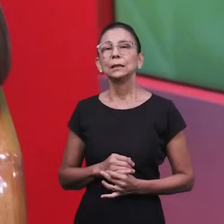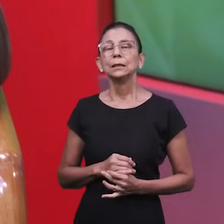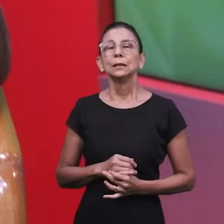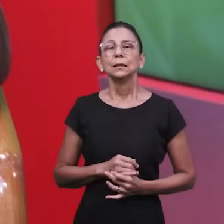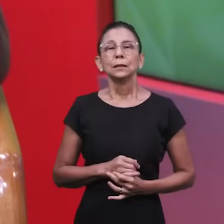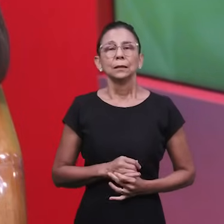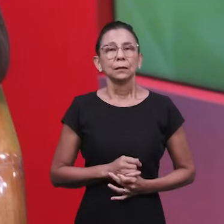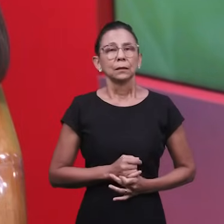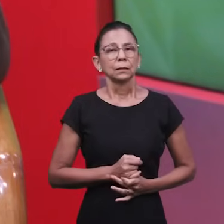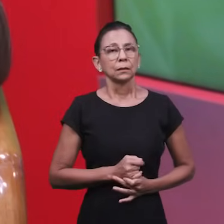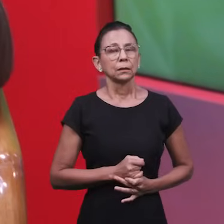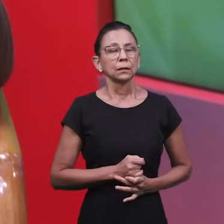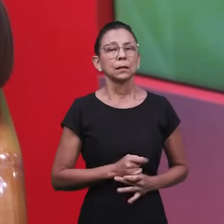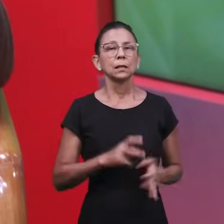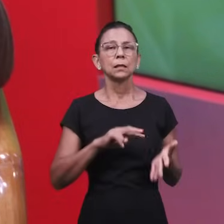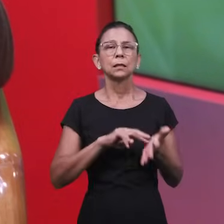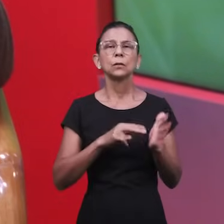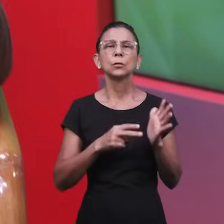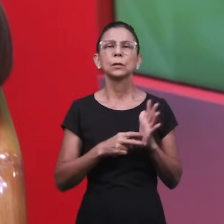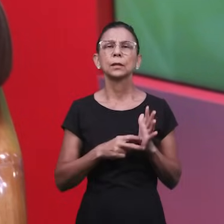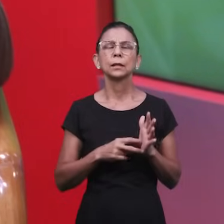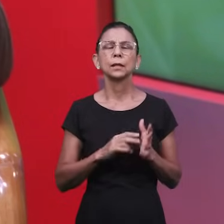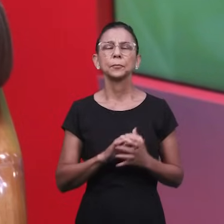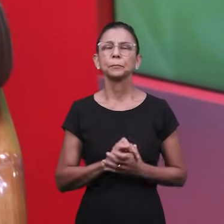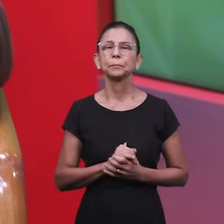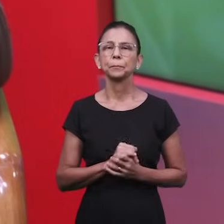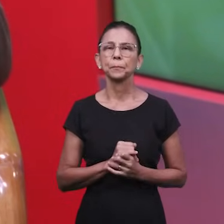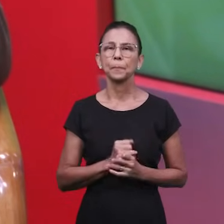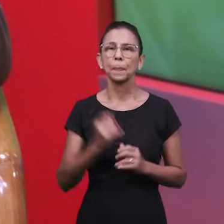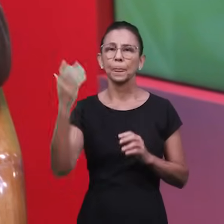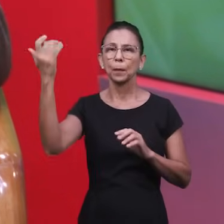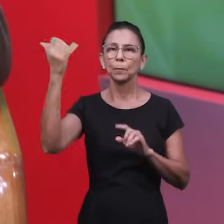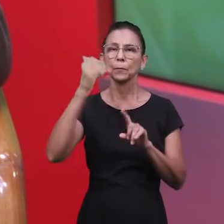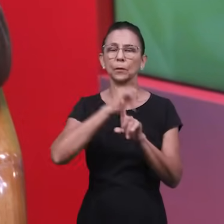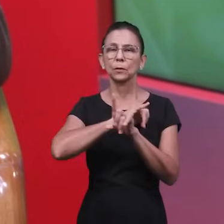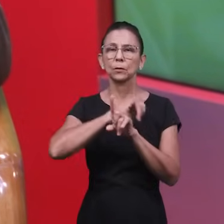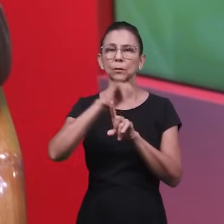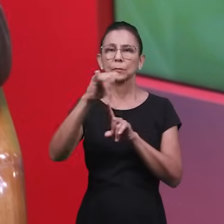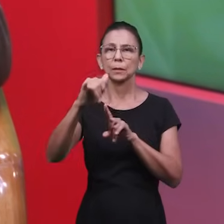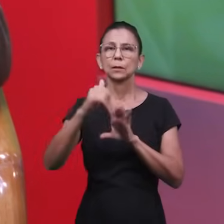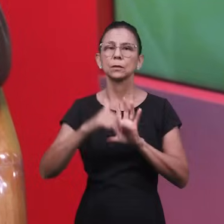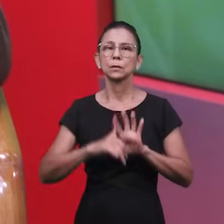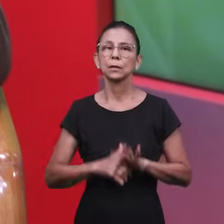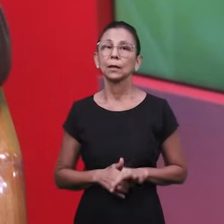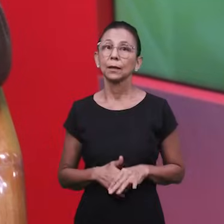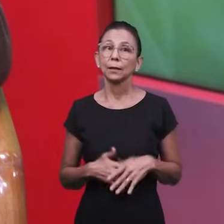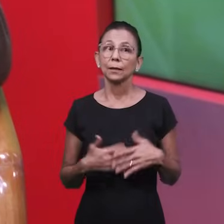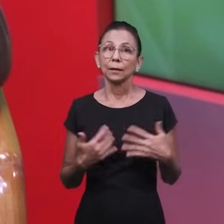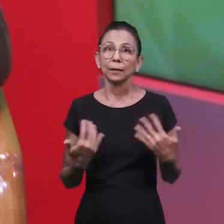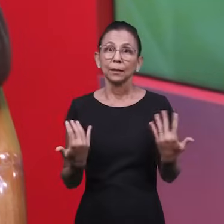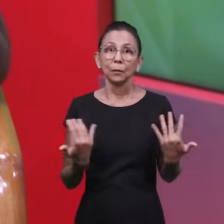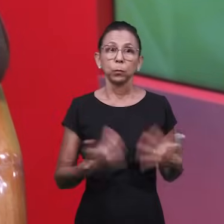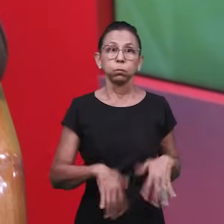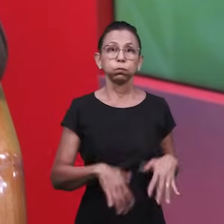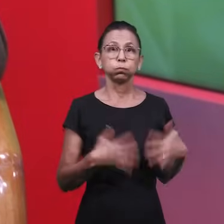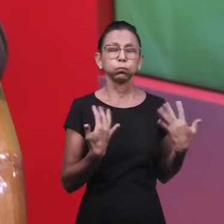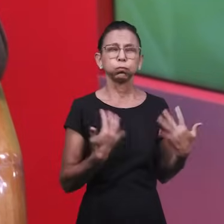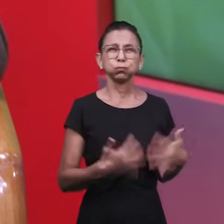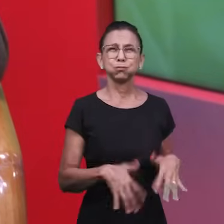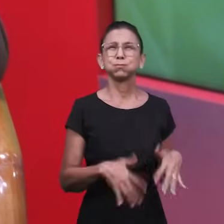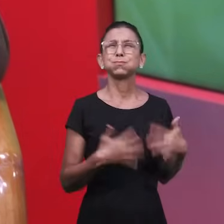este momento, que representa o quê? Profeticamente, representam exatamente a grande